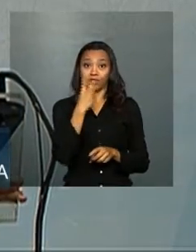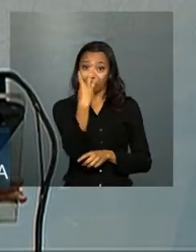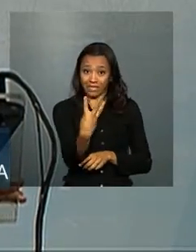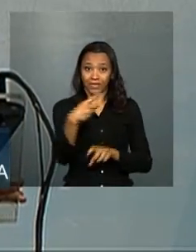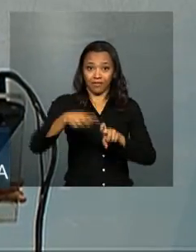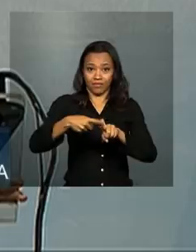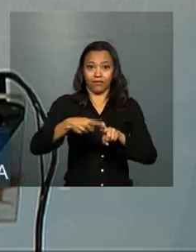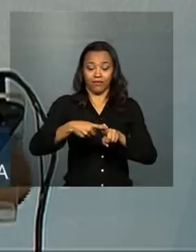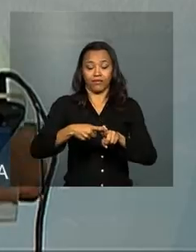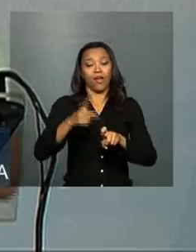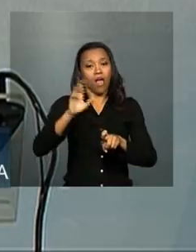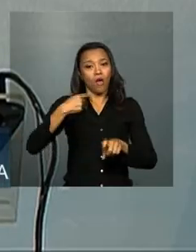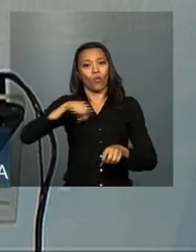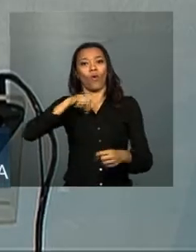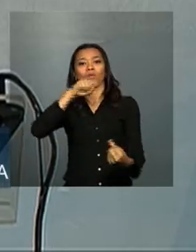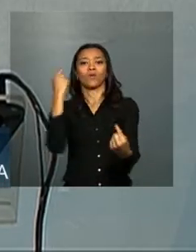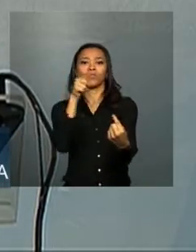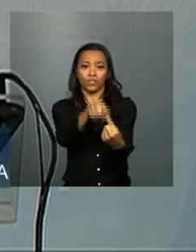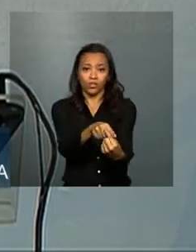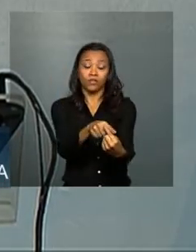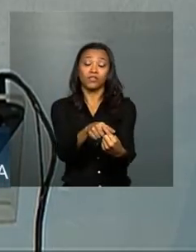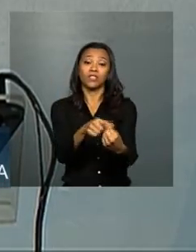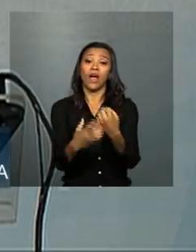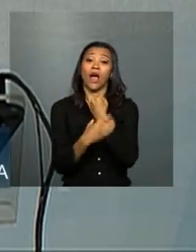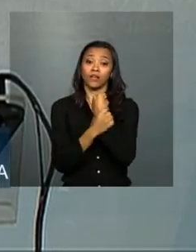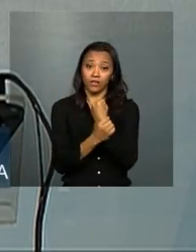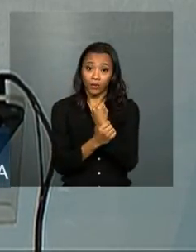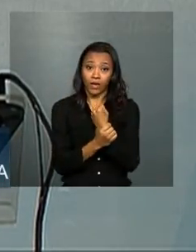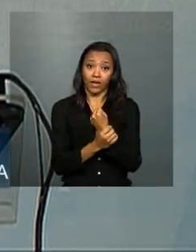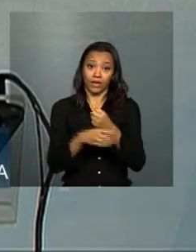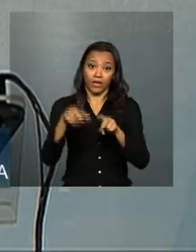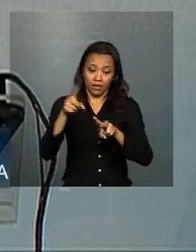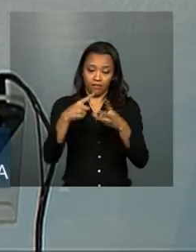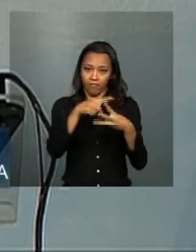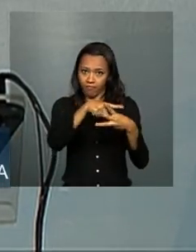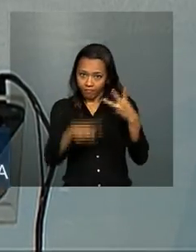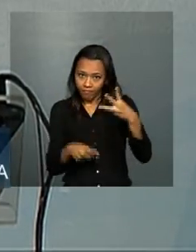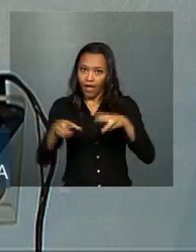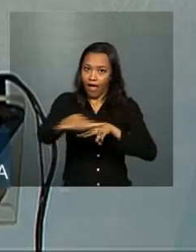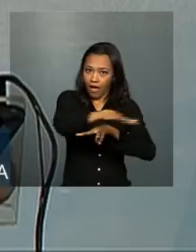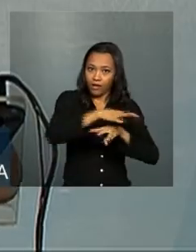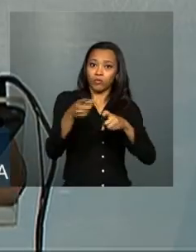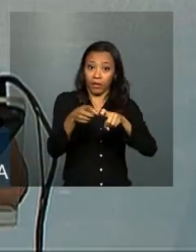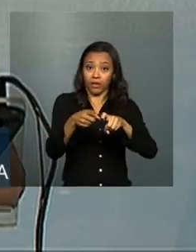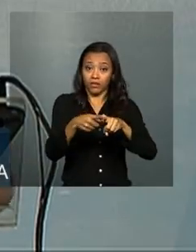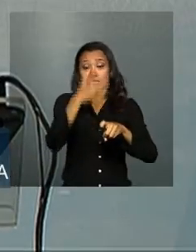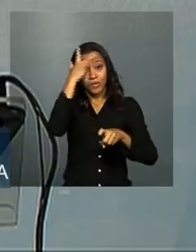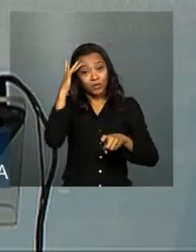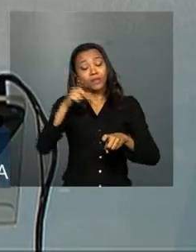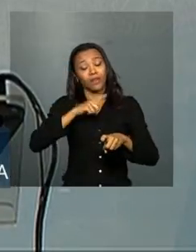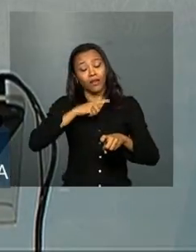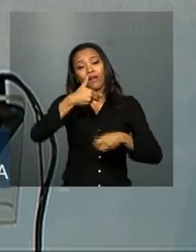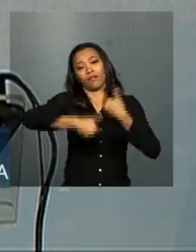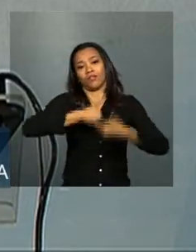O nosso objetivo é garantir que nessas áreas também as pessoas tenham atendimento